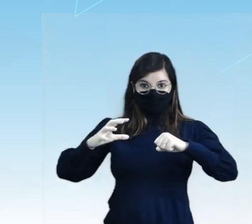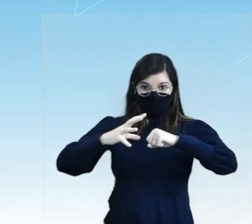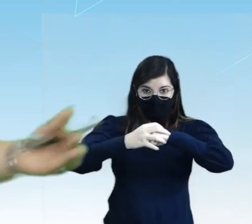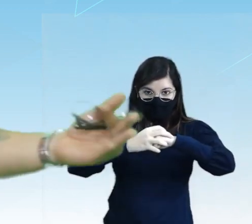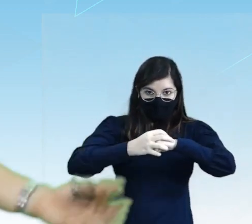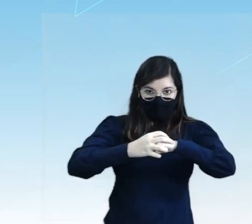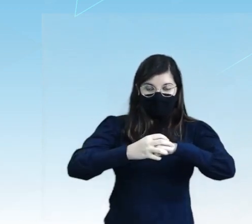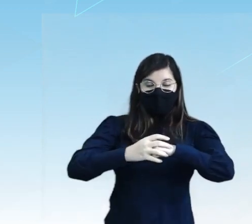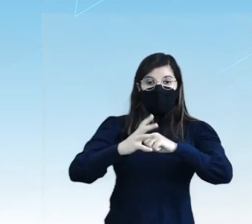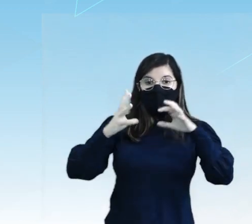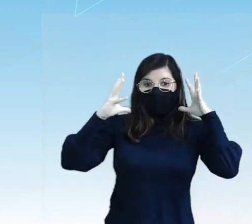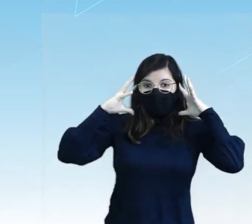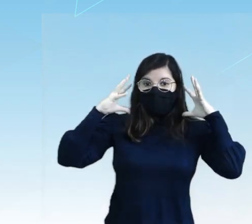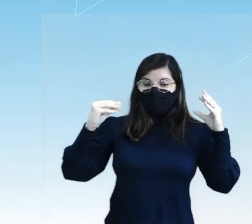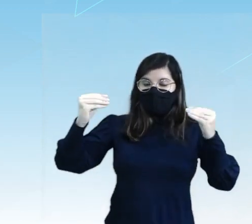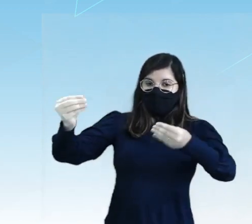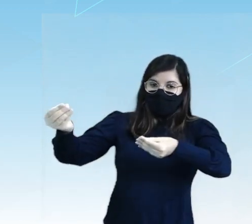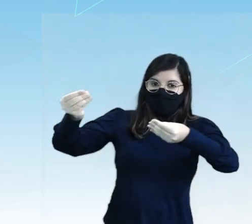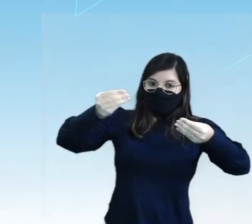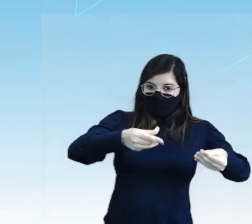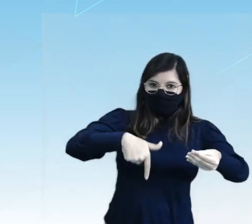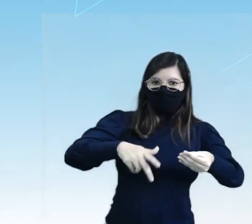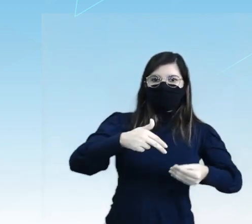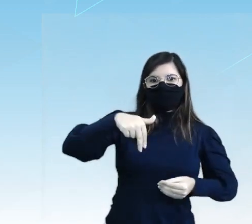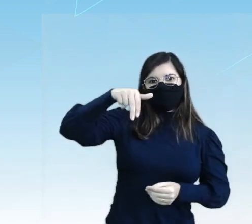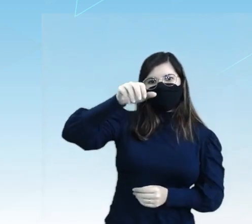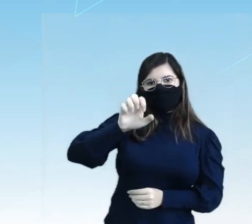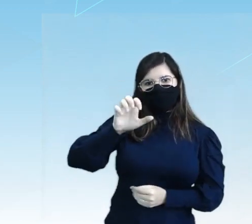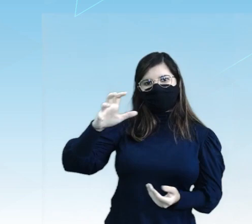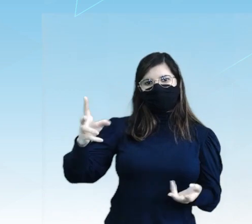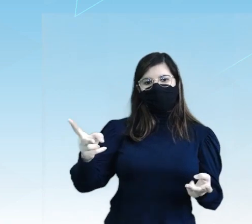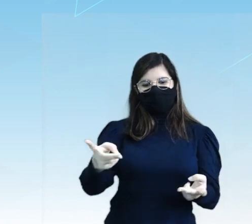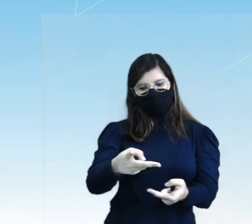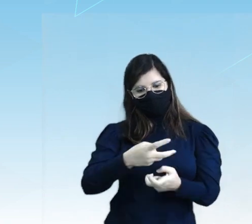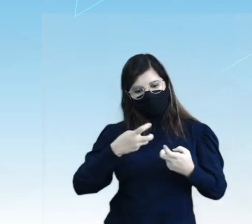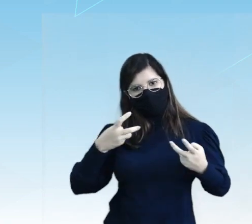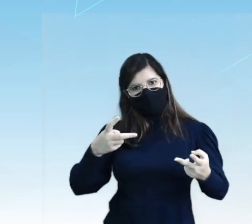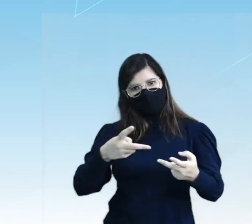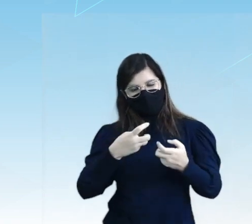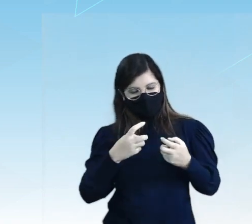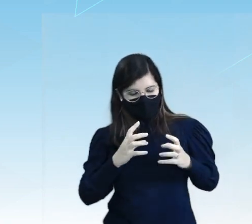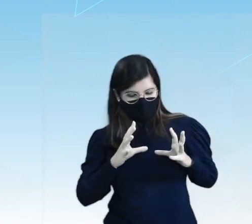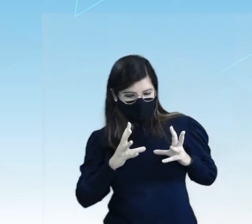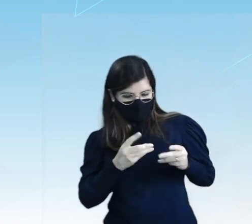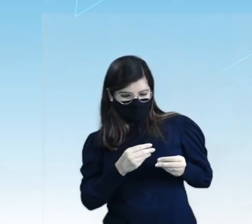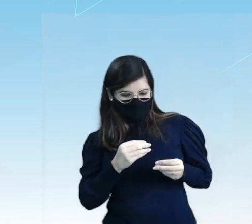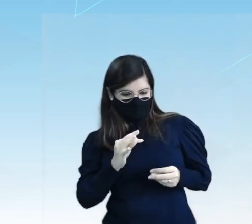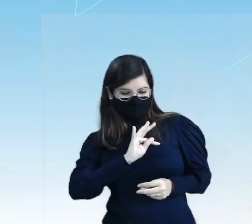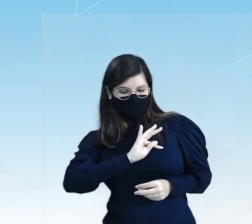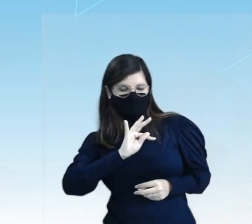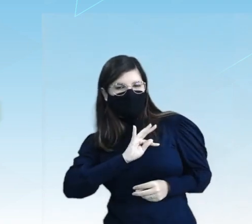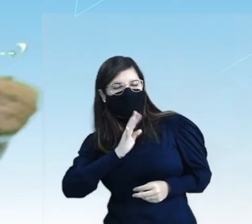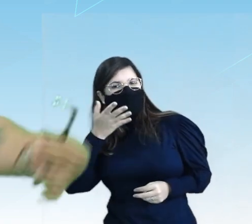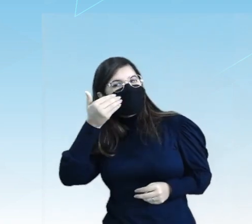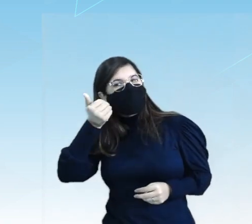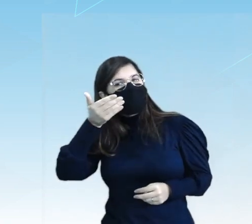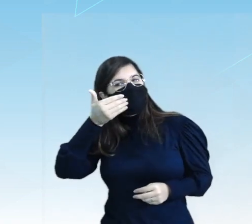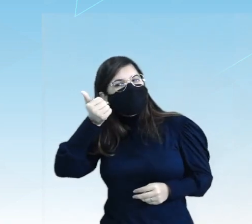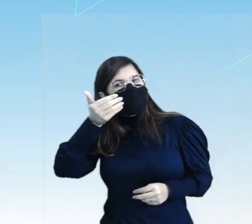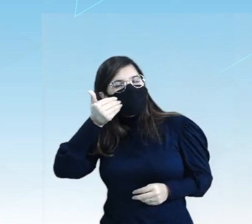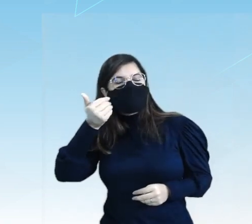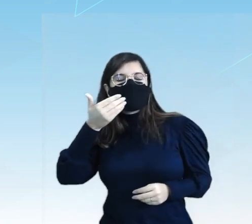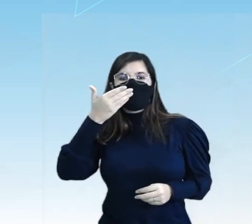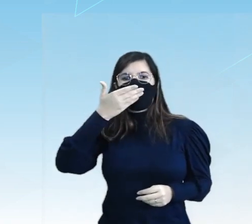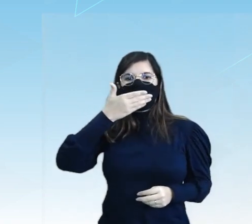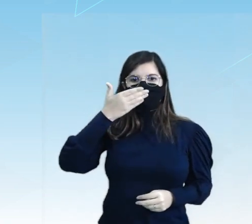holandesa vem para o Nordeste justamente para poder pegar essas técnicas de produção bacana